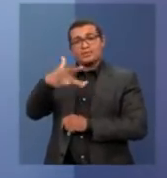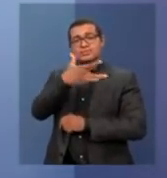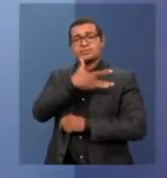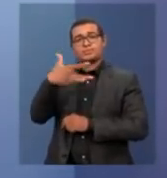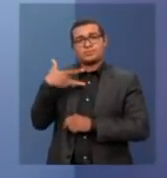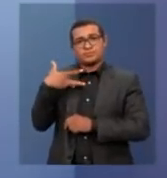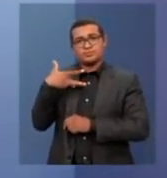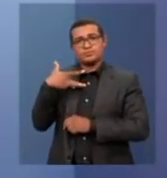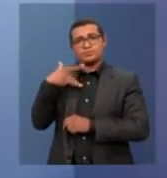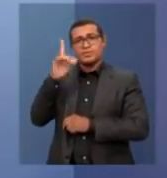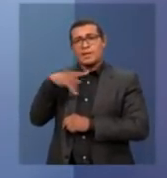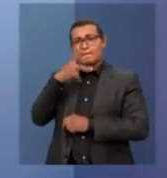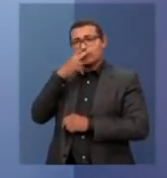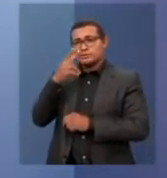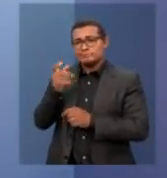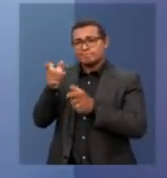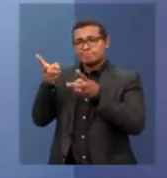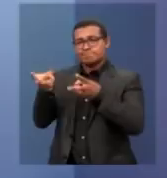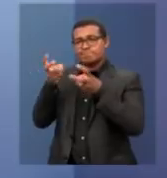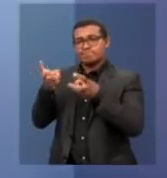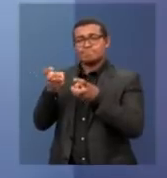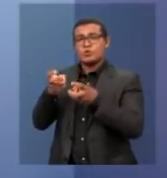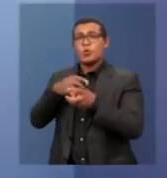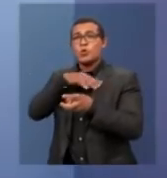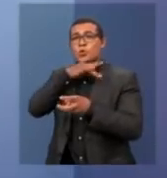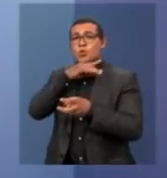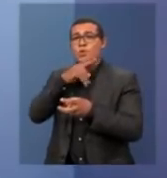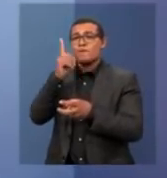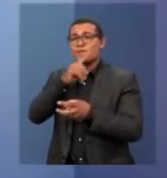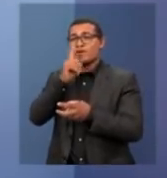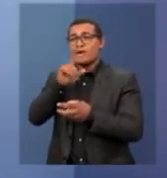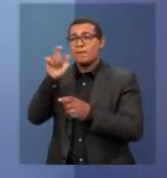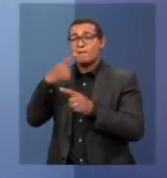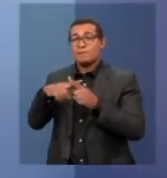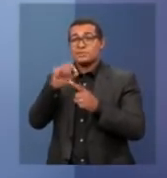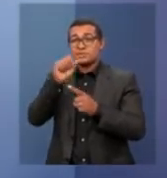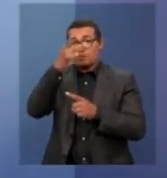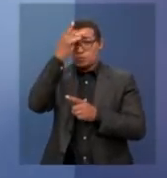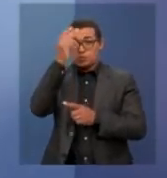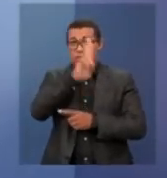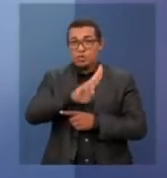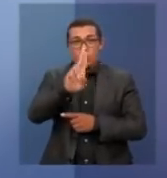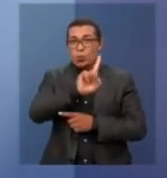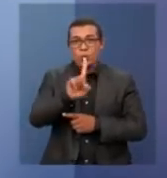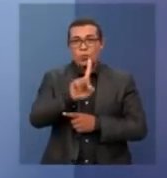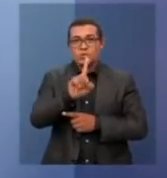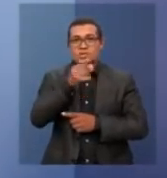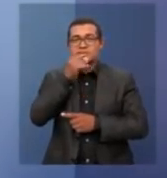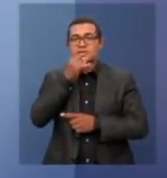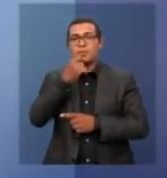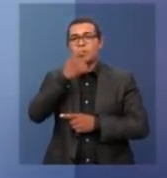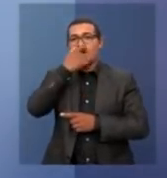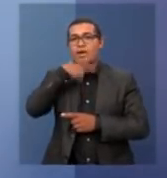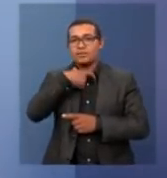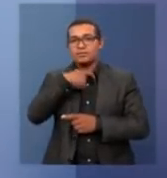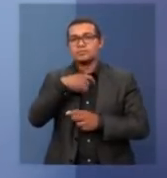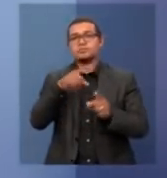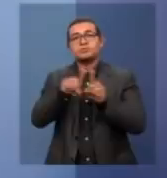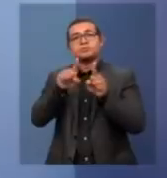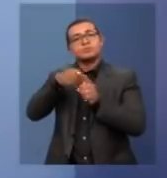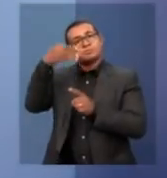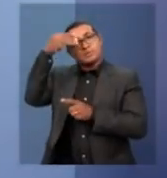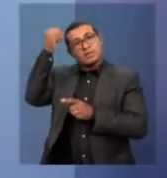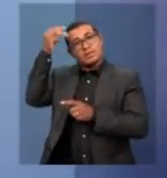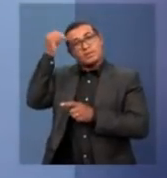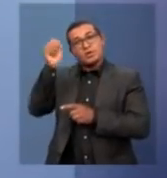é muito mal avaliada é mais mal avaliada para quem não usa os filhos de saúde com o caso do candidato a líder no candá do candidato manato